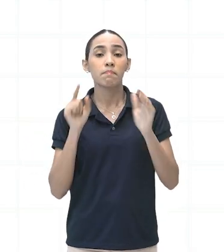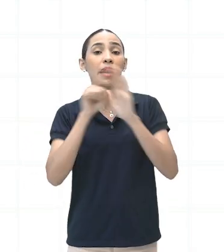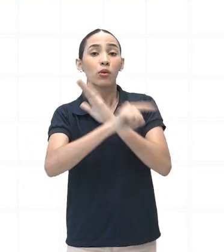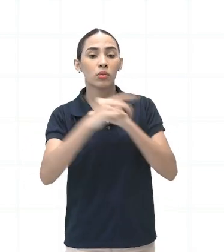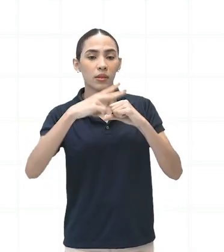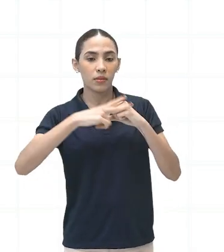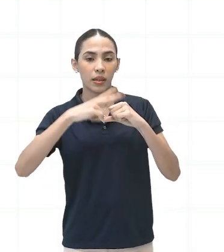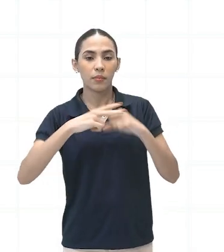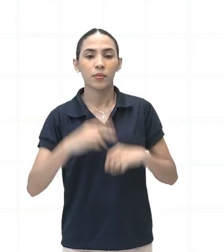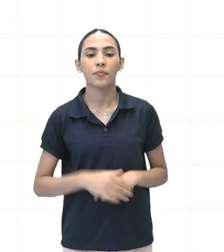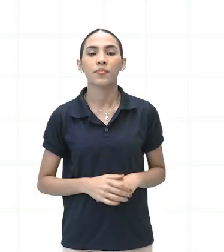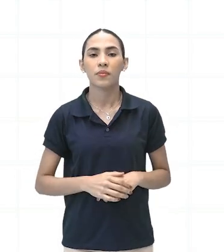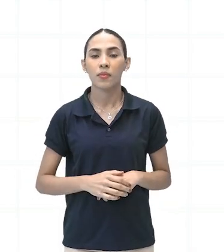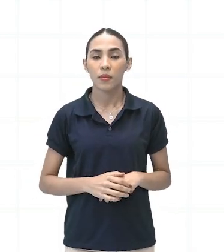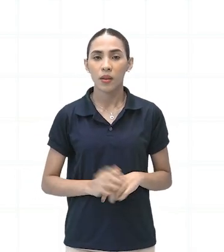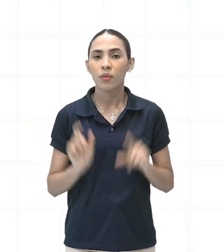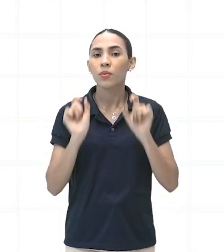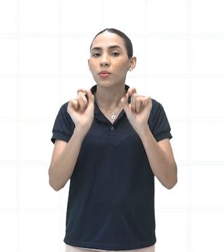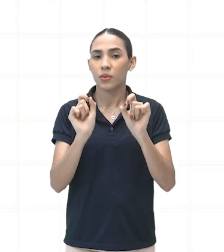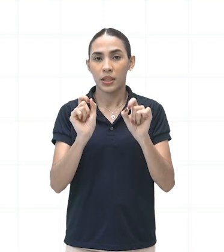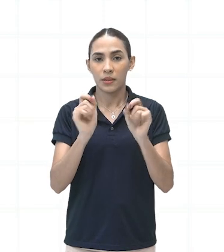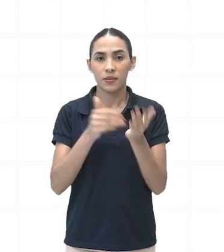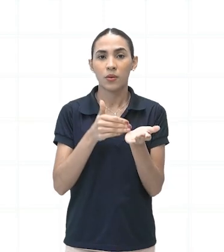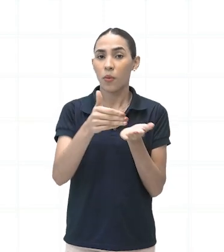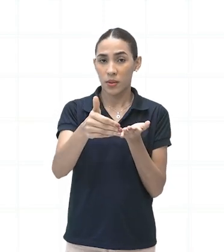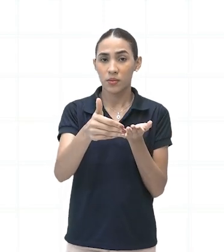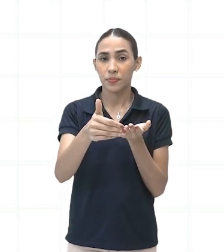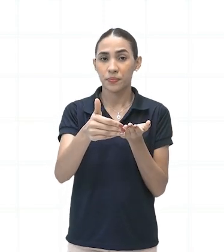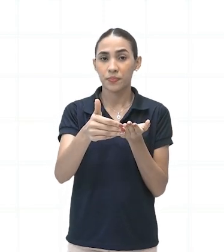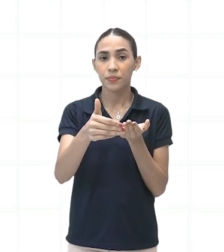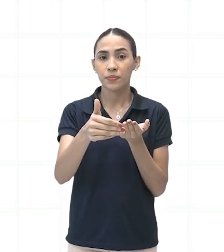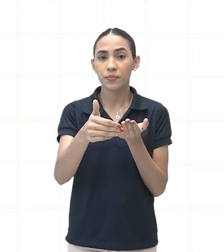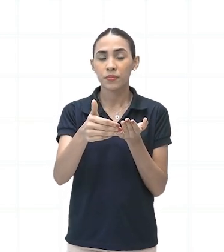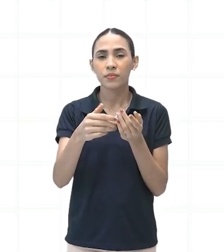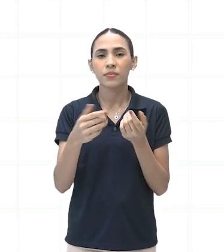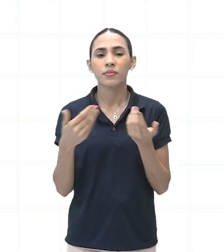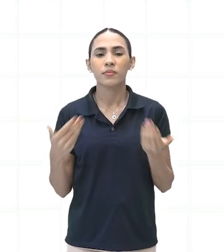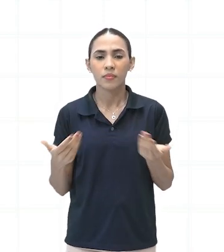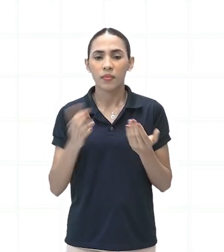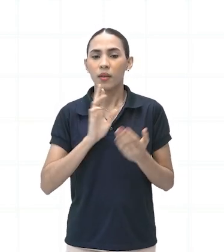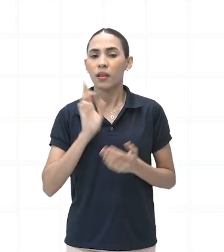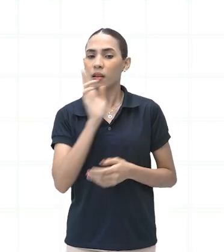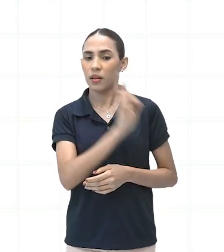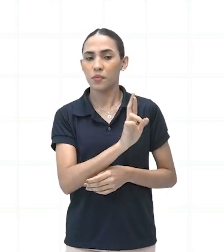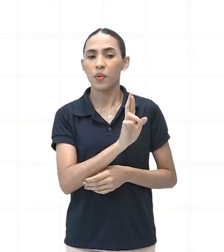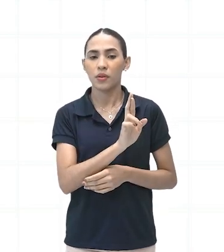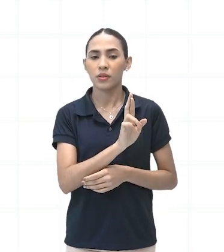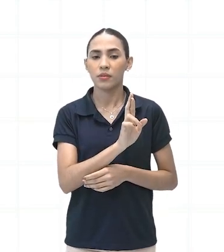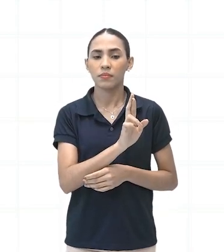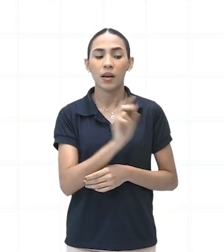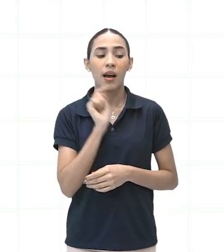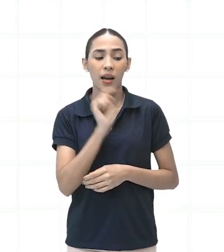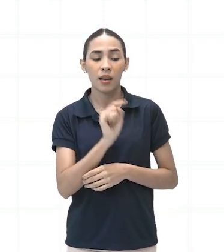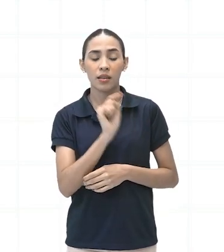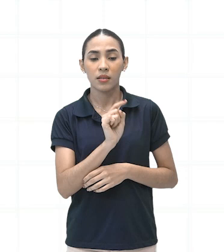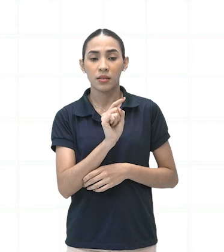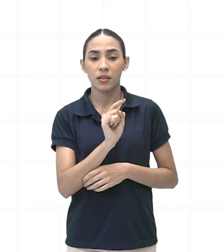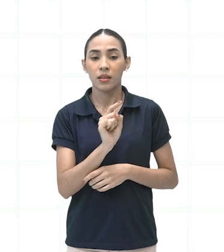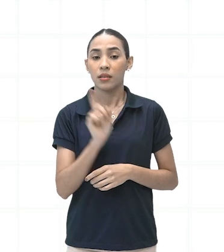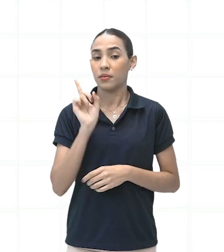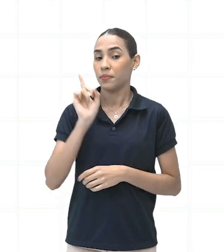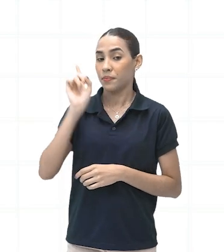aqui a pergunta: o que começou? A resposta a essa pergunta, gente, aí no